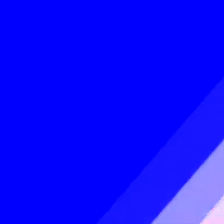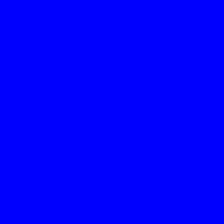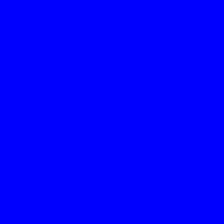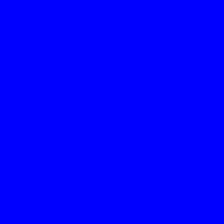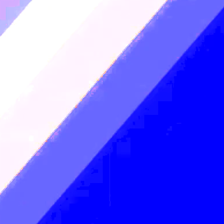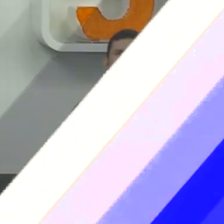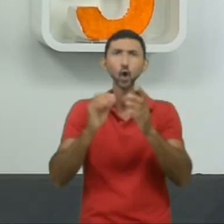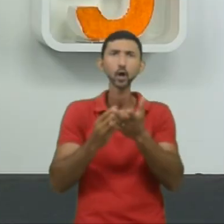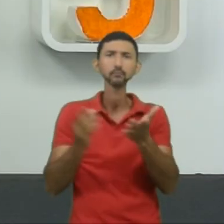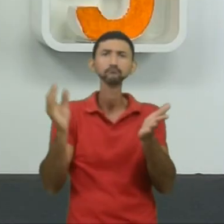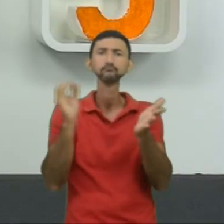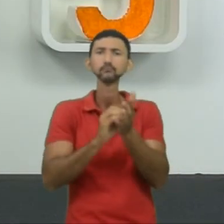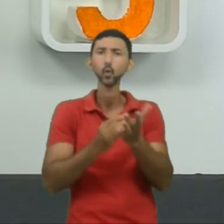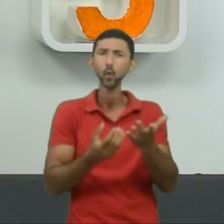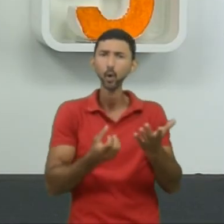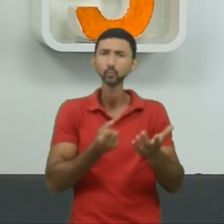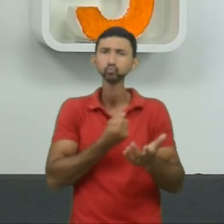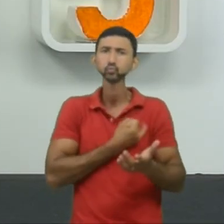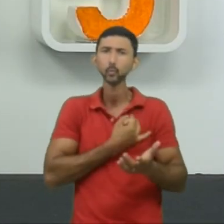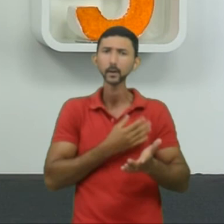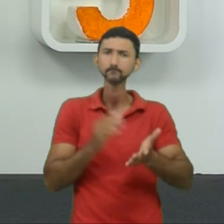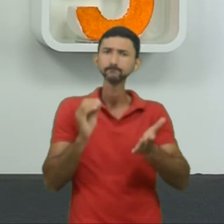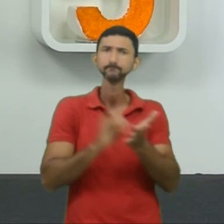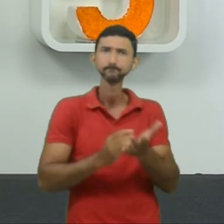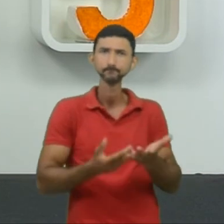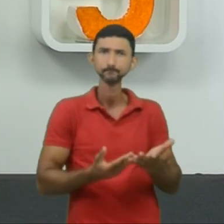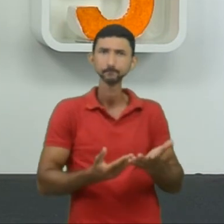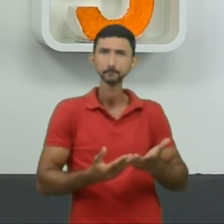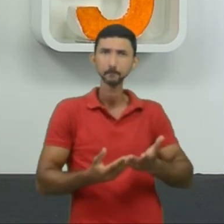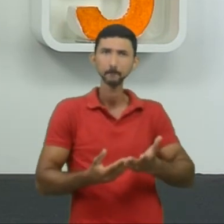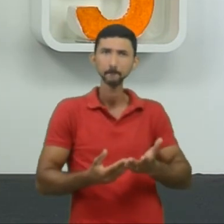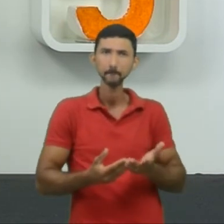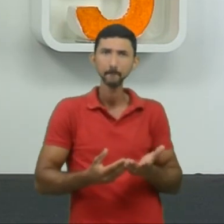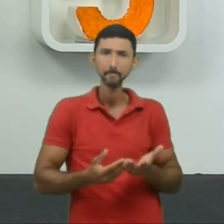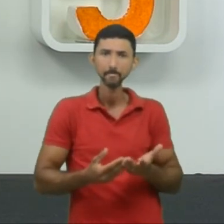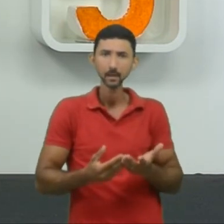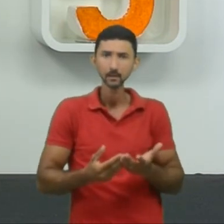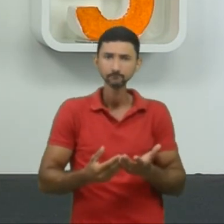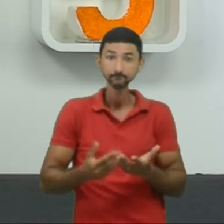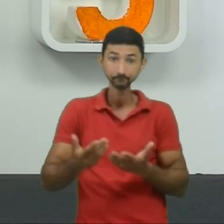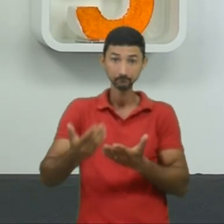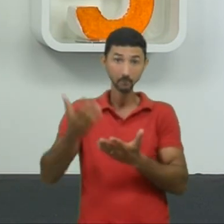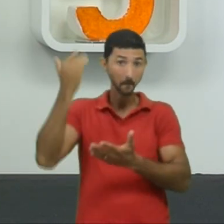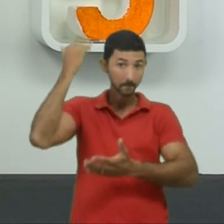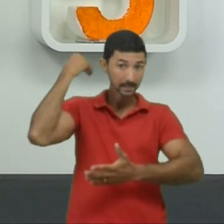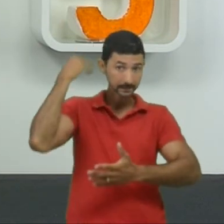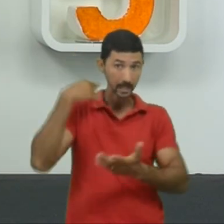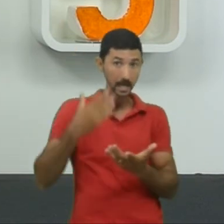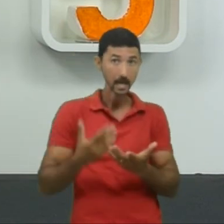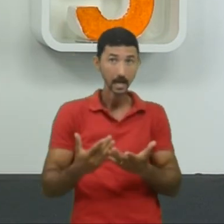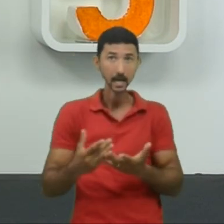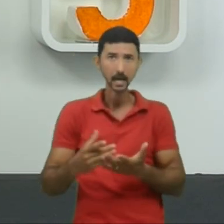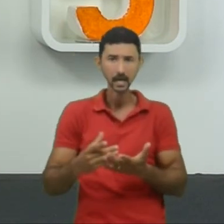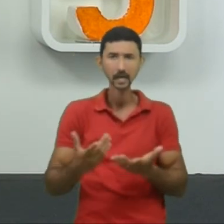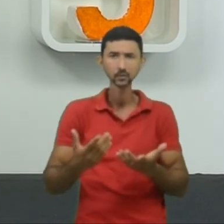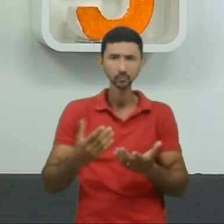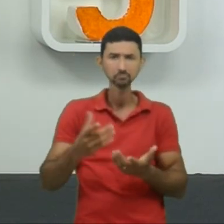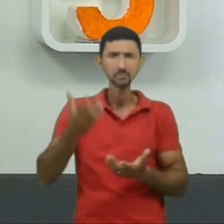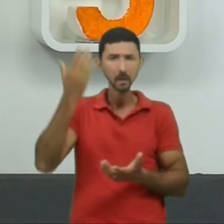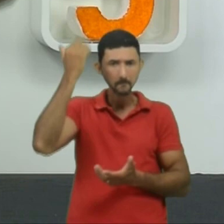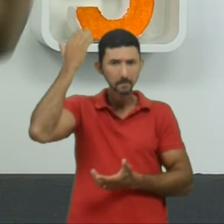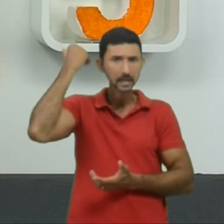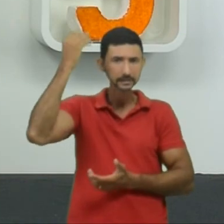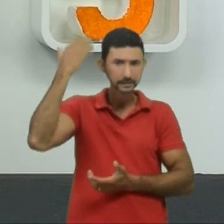colocar mais um algarismo. Acho que você não é desse tempo, mas o seu pai, a sua mãe, um tio mais velho, um irmão